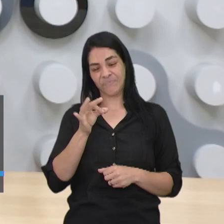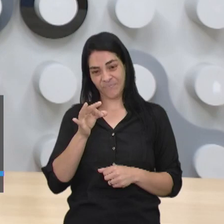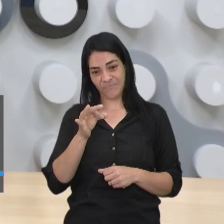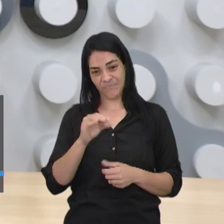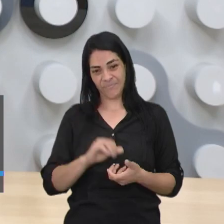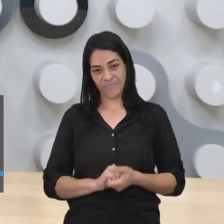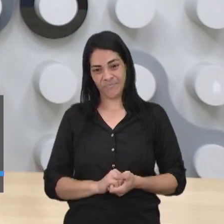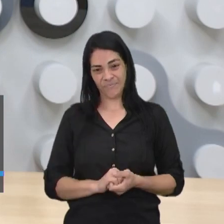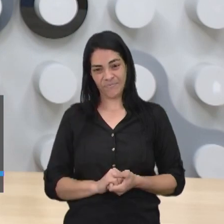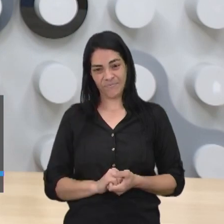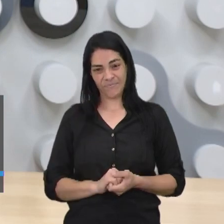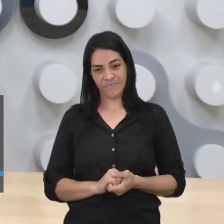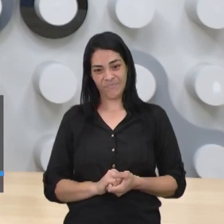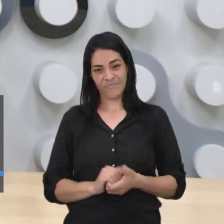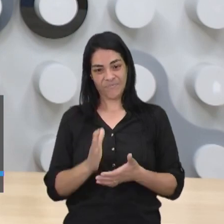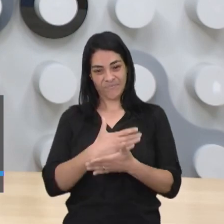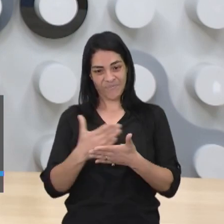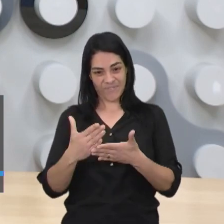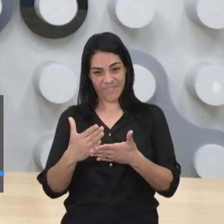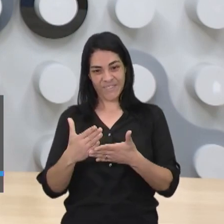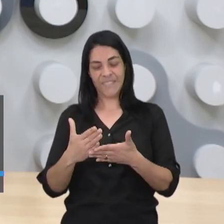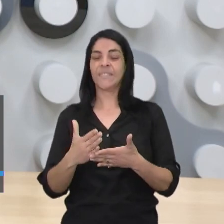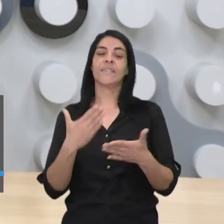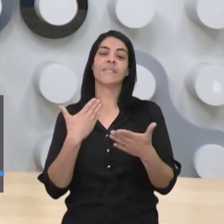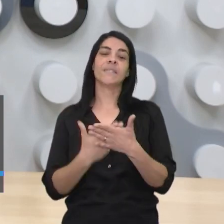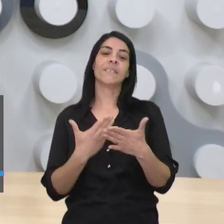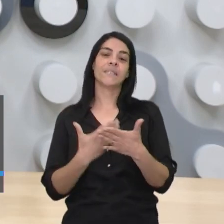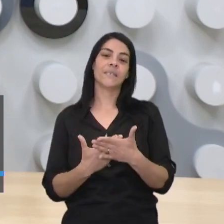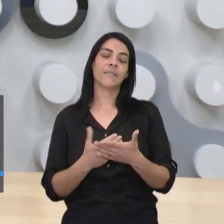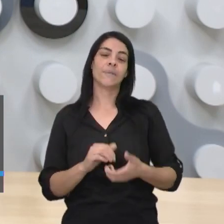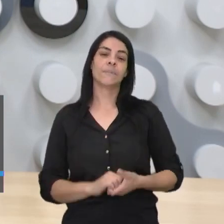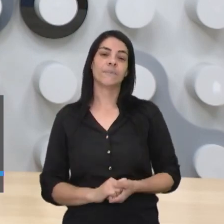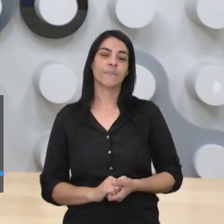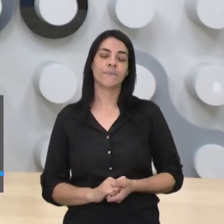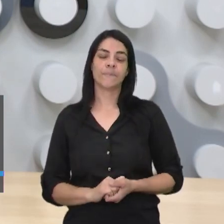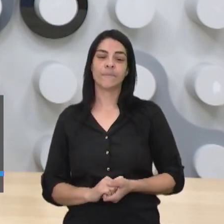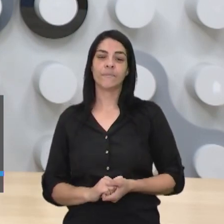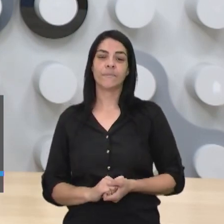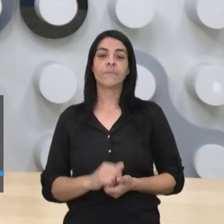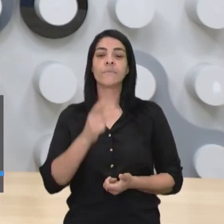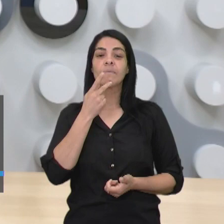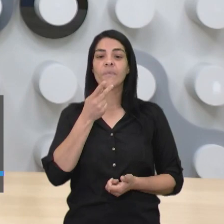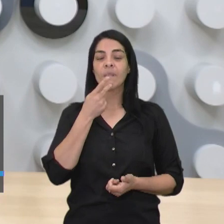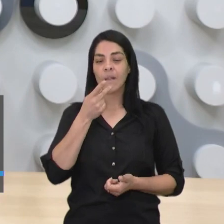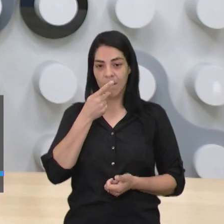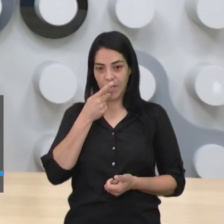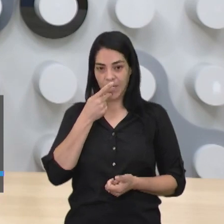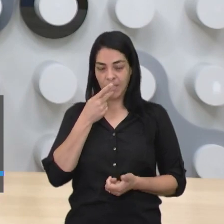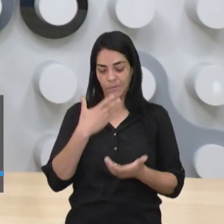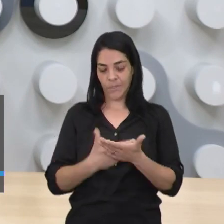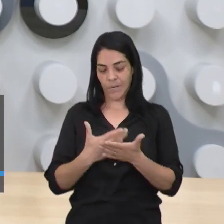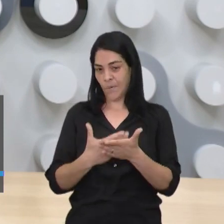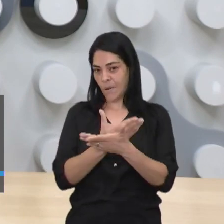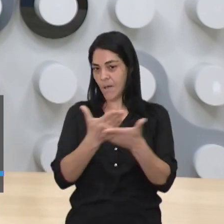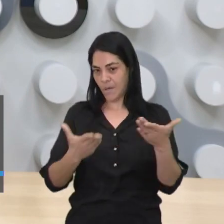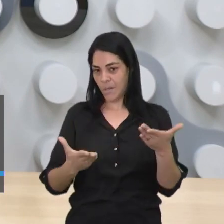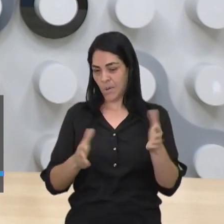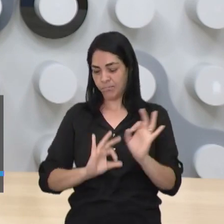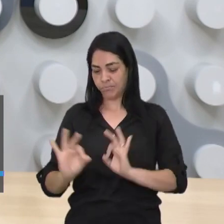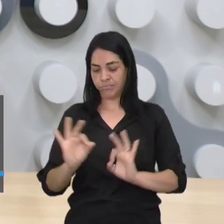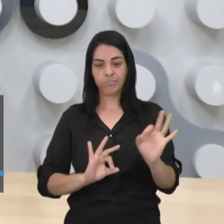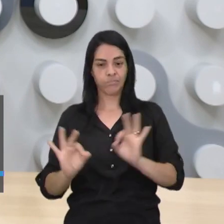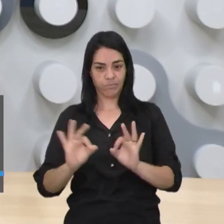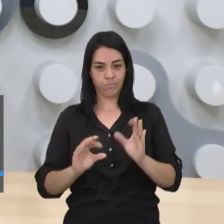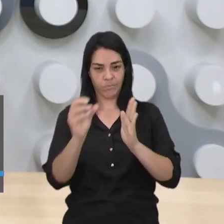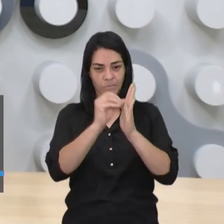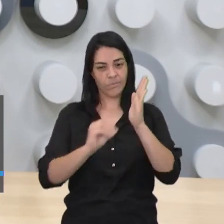e claro, né, vamos começar a nossa aula de hoje também falando que muitas das aulas que nós estamos produzindo aqui no